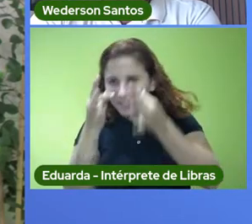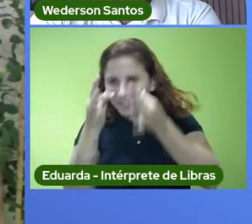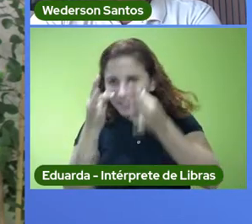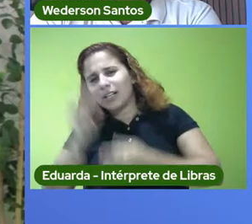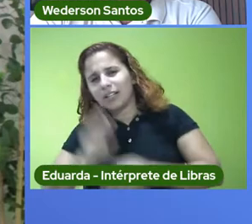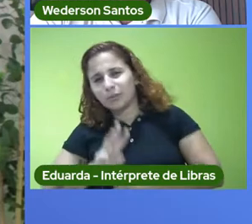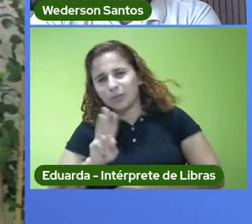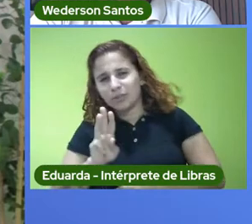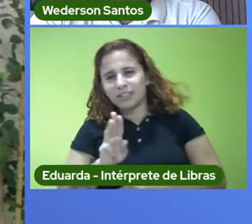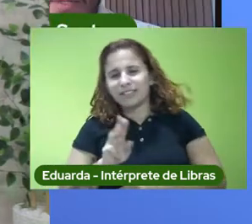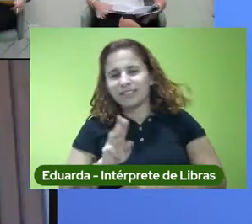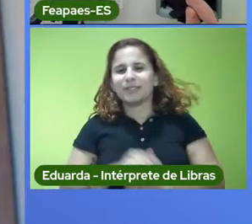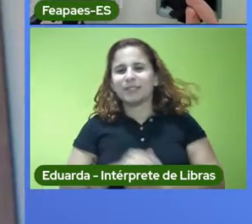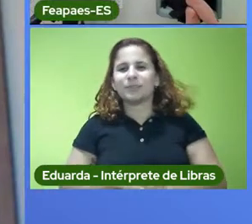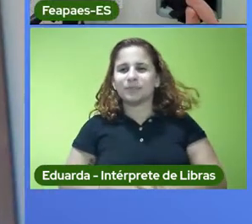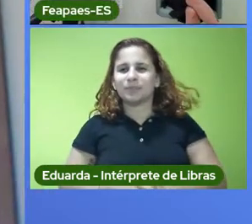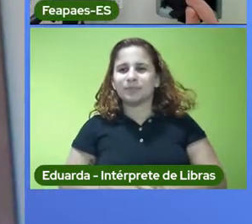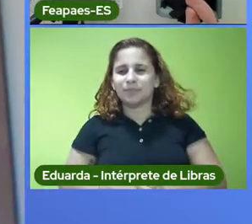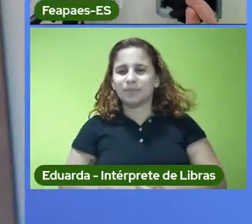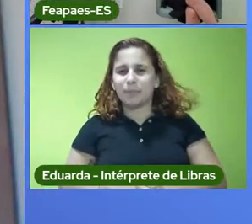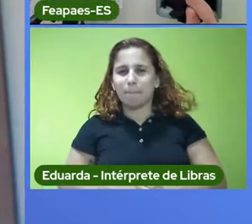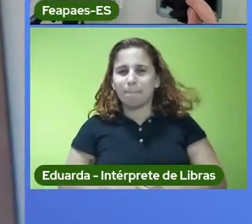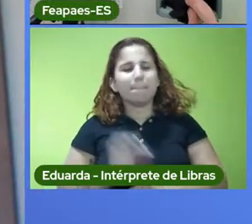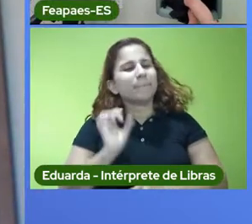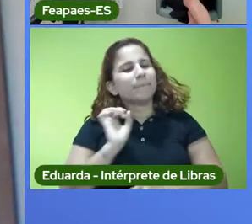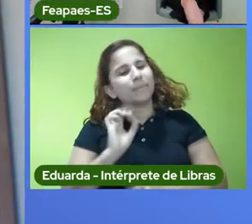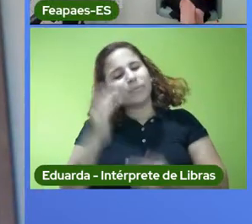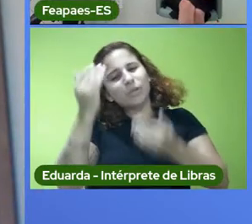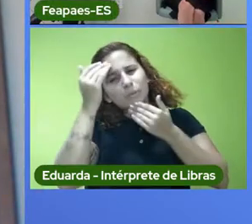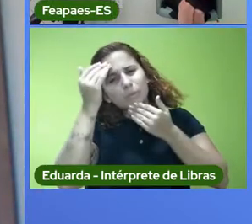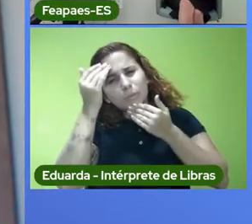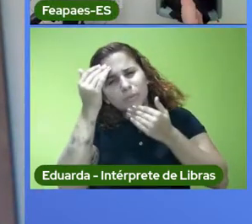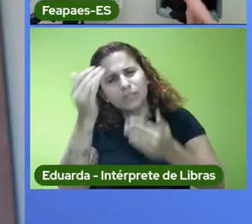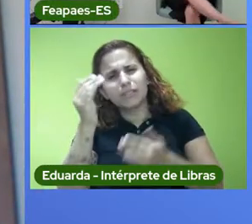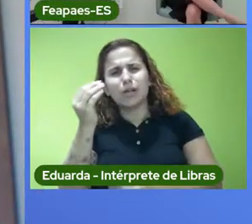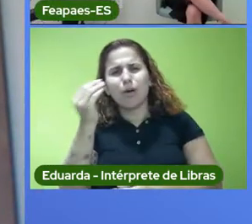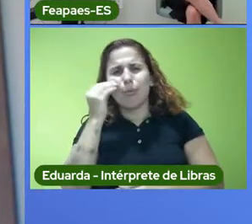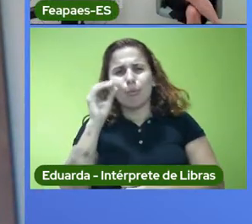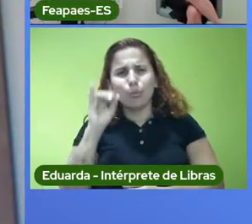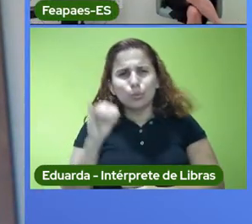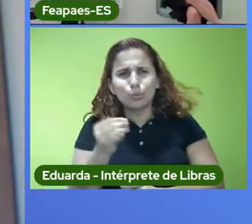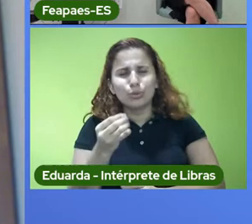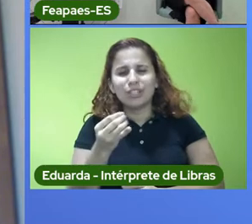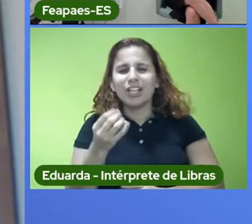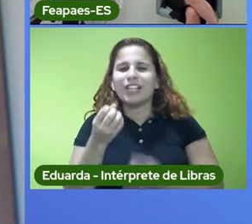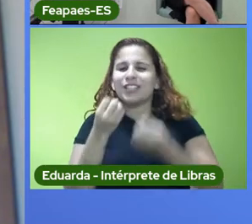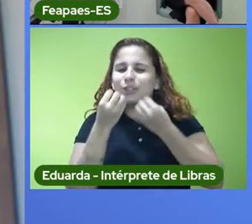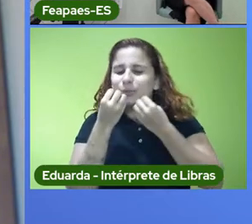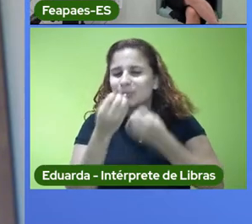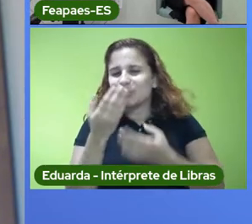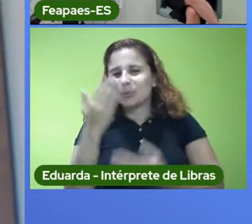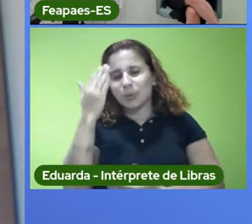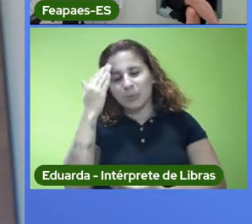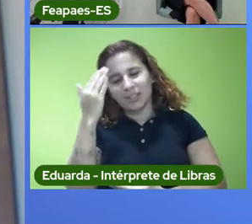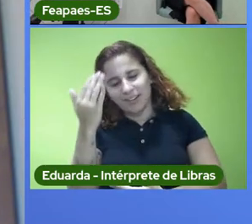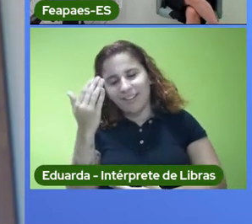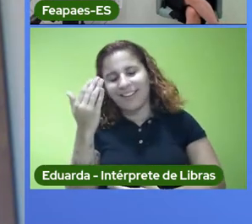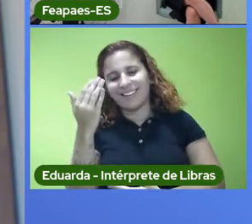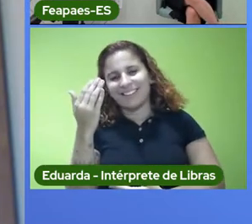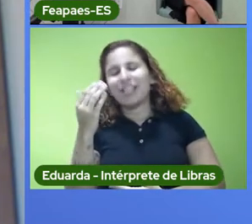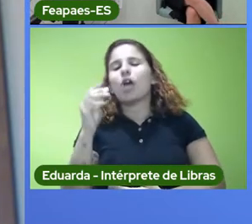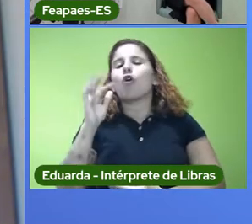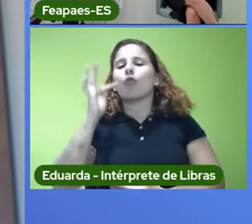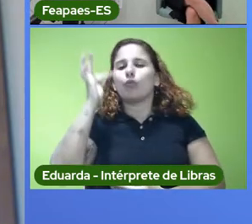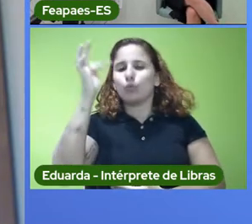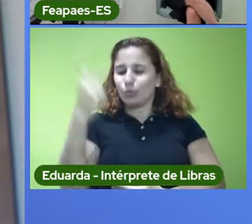Obrigado. Não, só para agradecer mesmo a oportunidade, foi um prazer. Contem comigo aí para as próximas. E